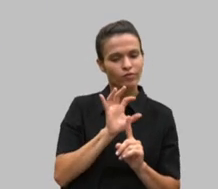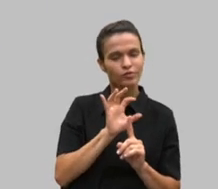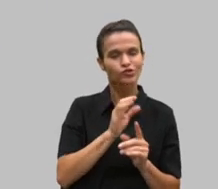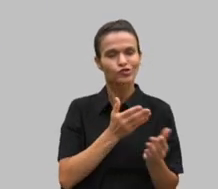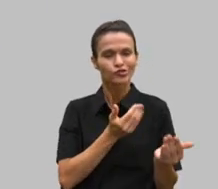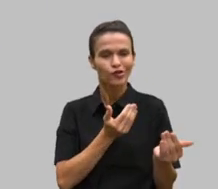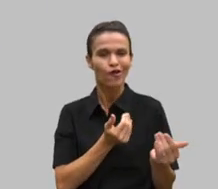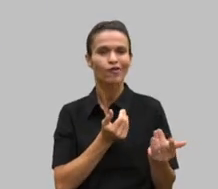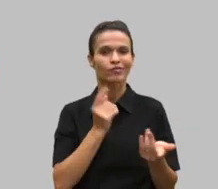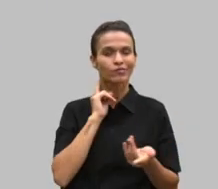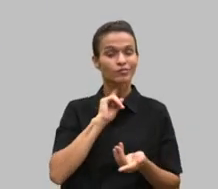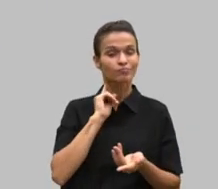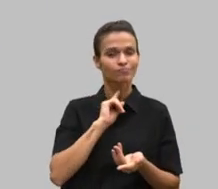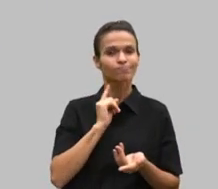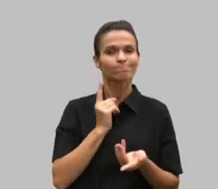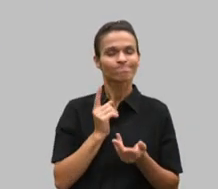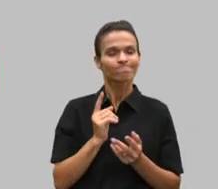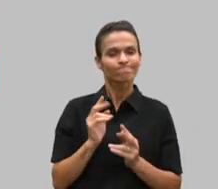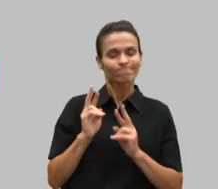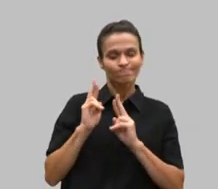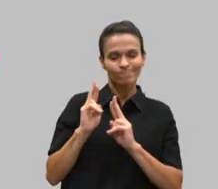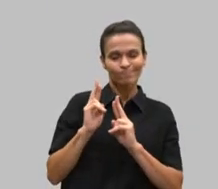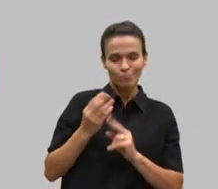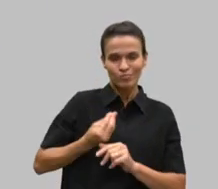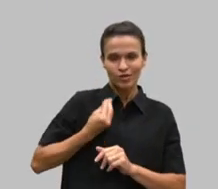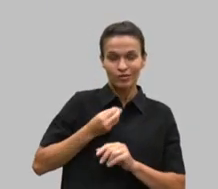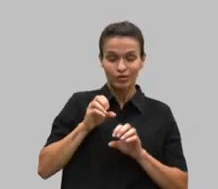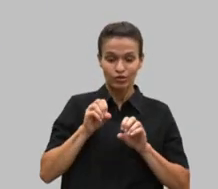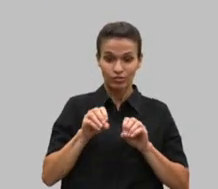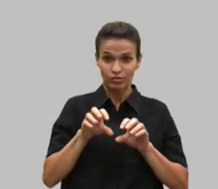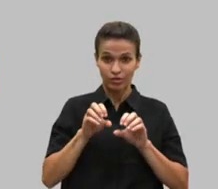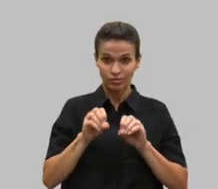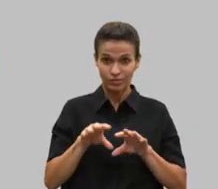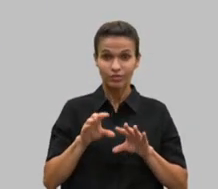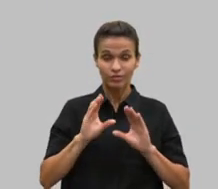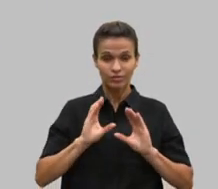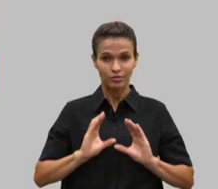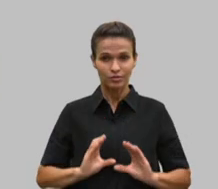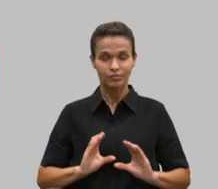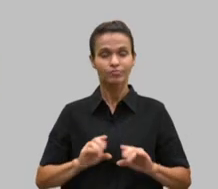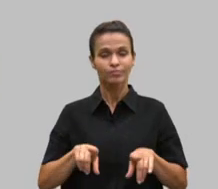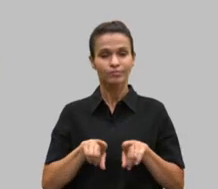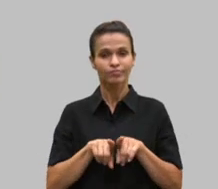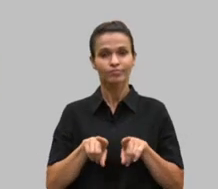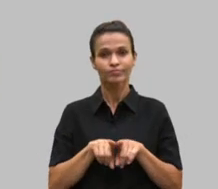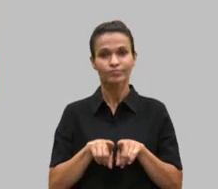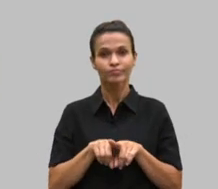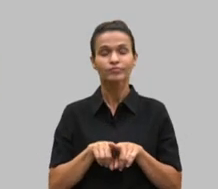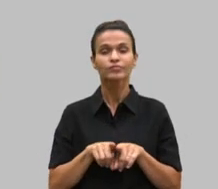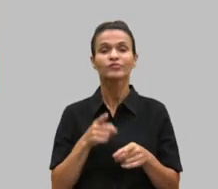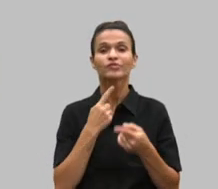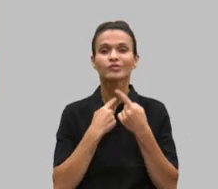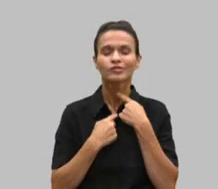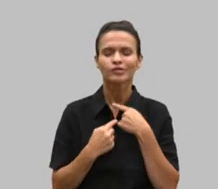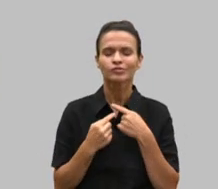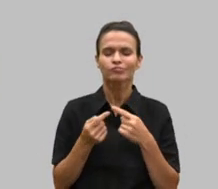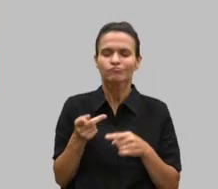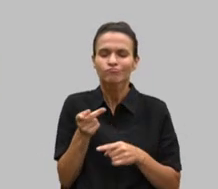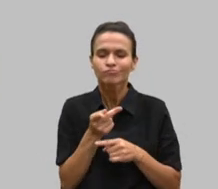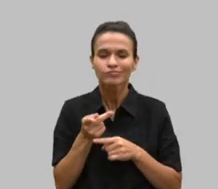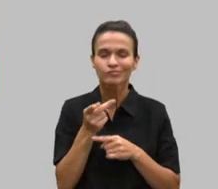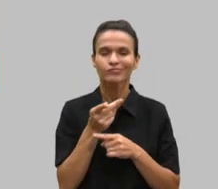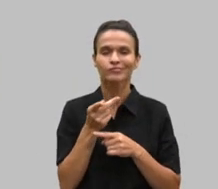a participar da educação cidadã e os fomentando no desejo de buscar transformar Minas Gerais